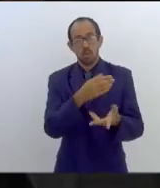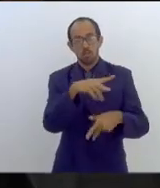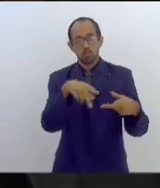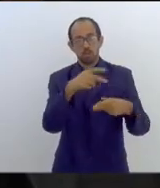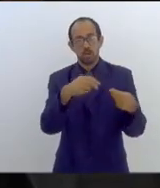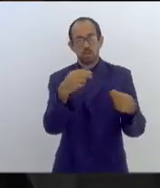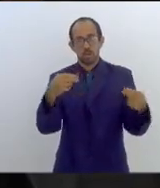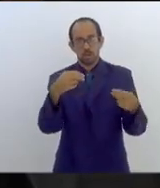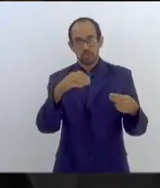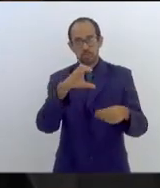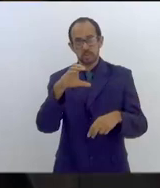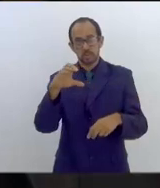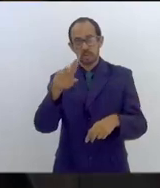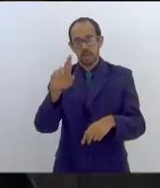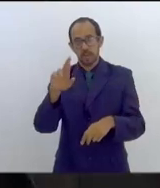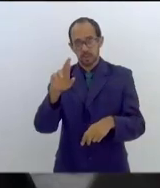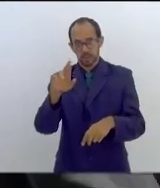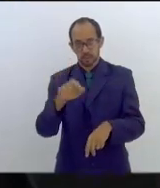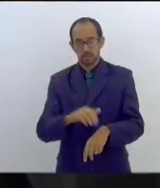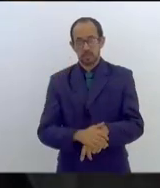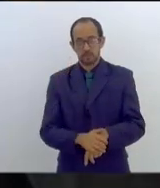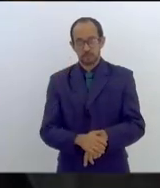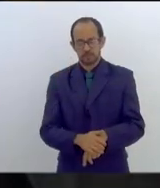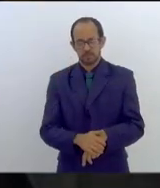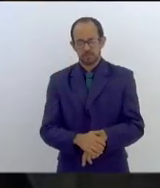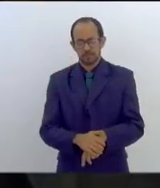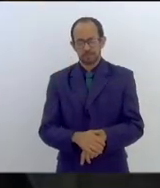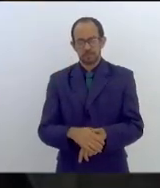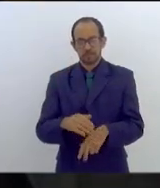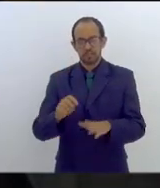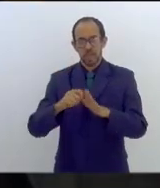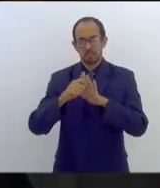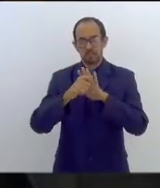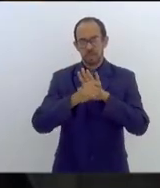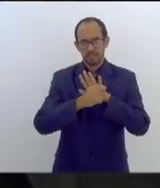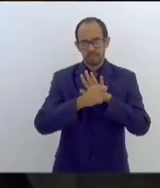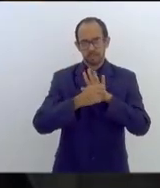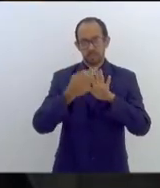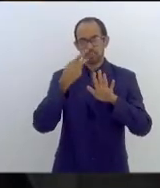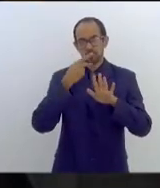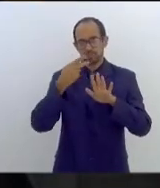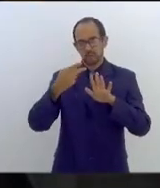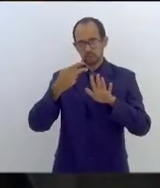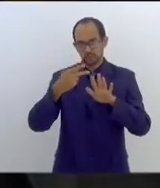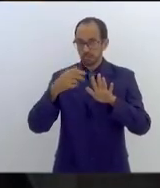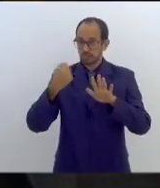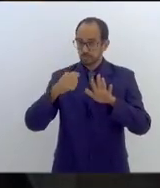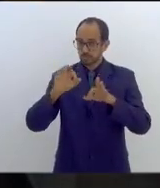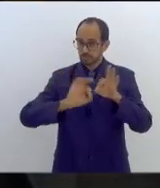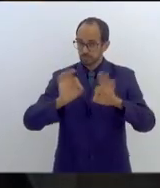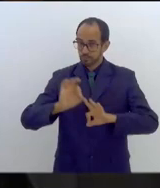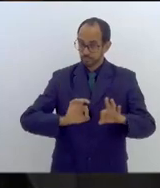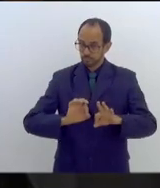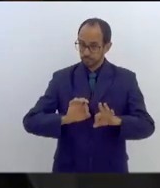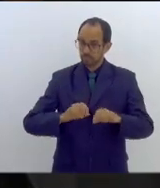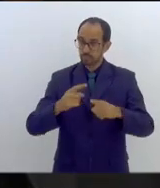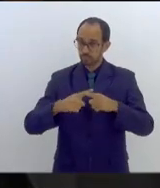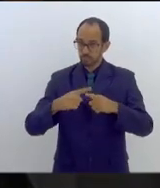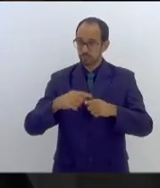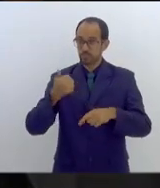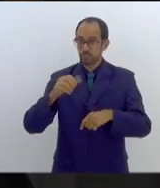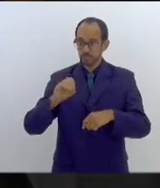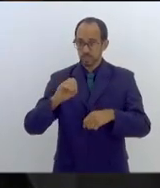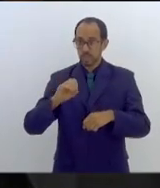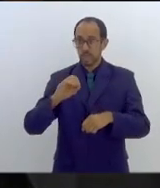gente está há meses alertando que o governo tinha que se preparar para o fim do contrato a partir do dia 10 de fevereiro, e